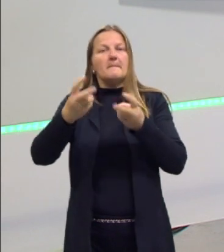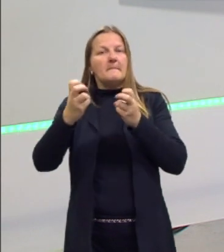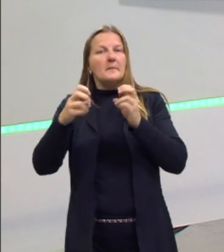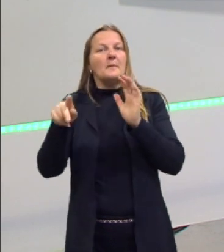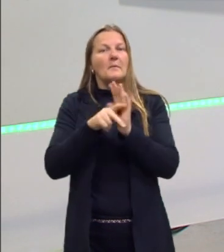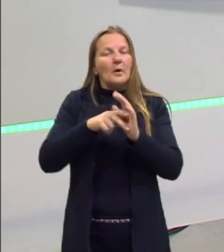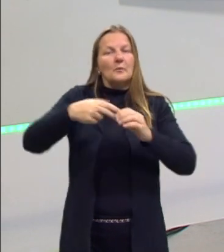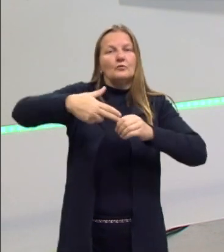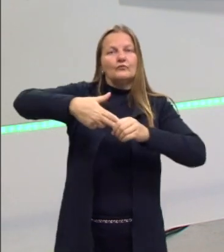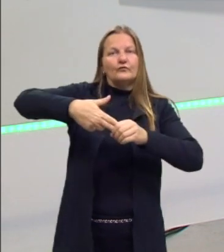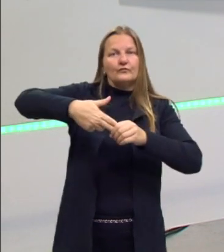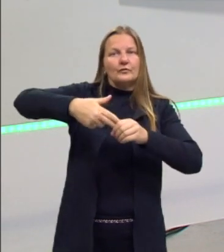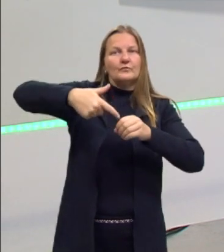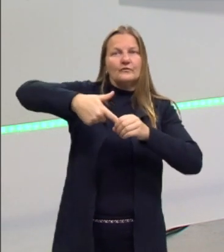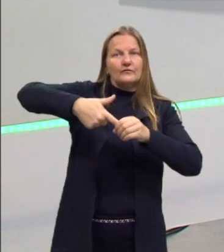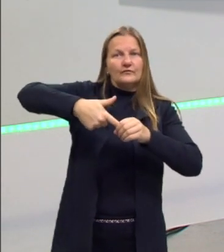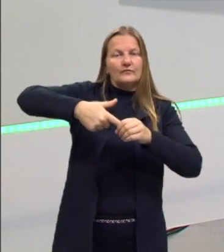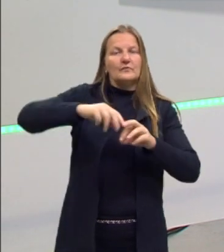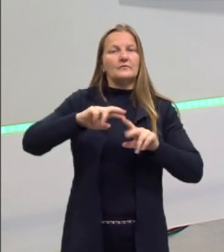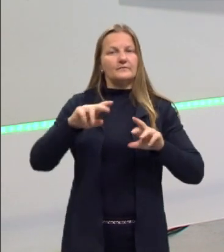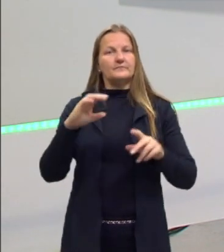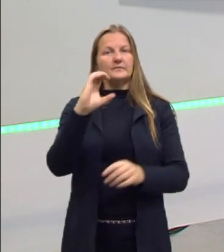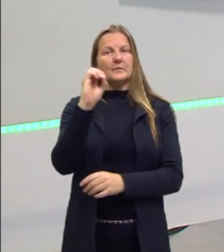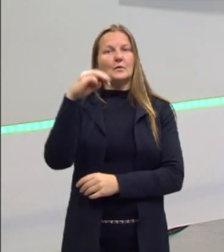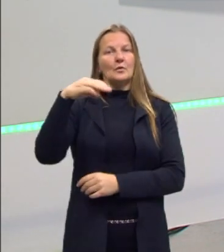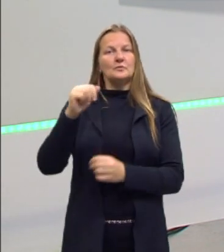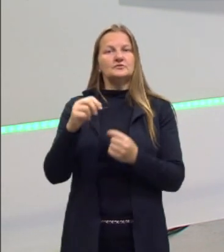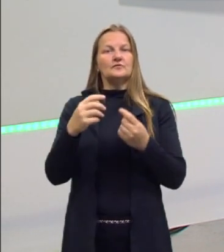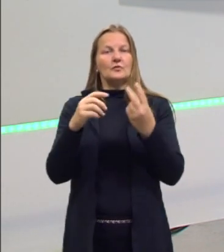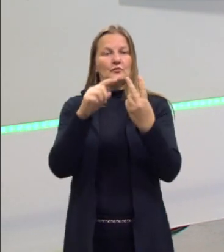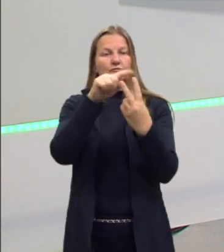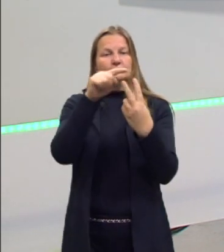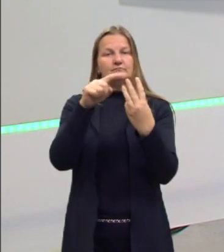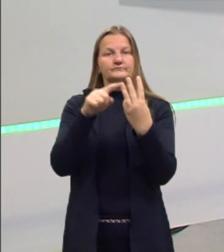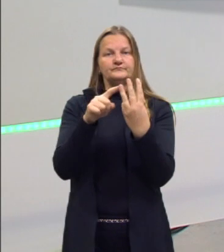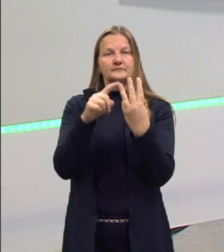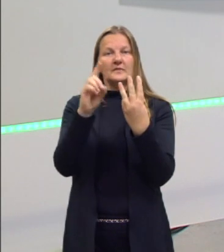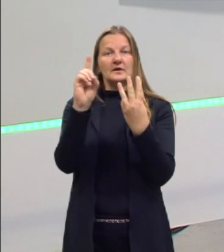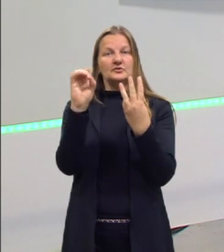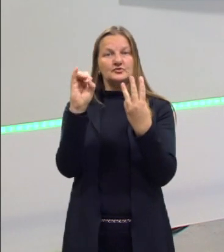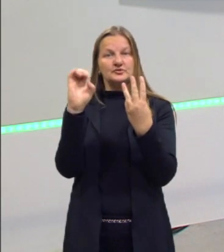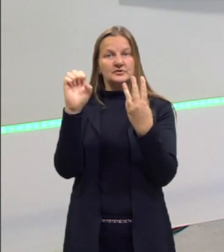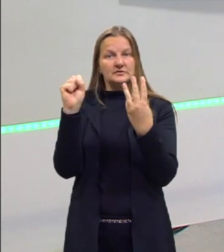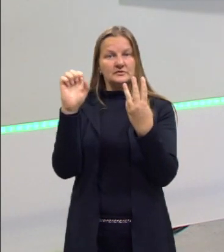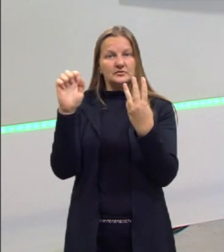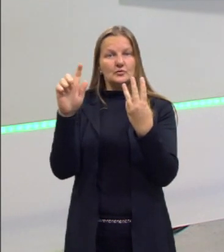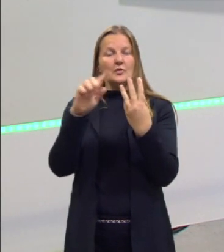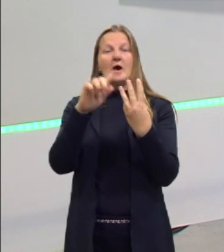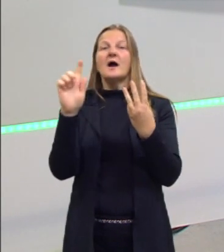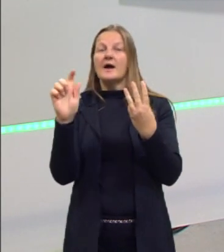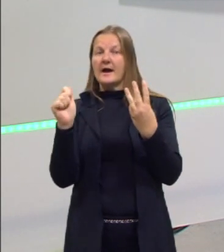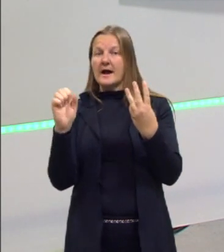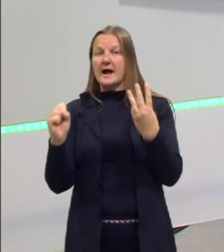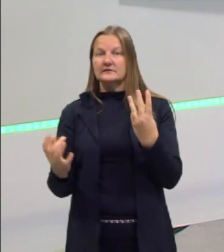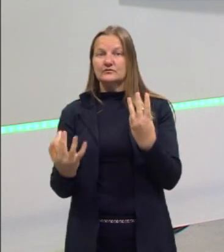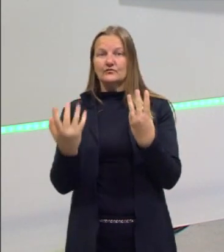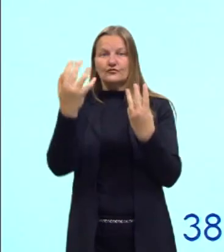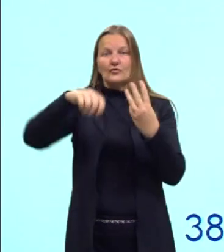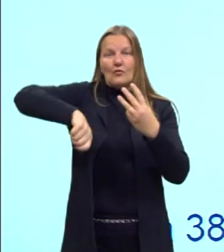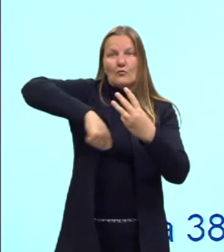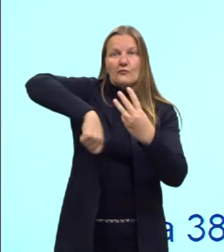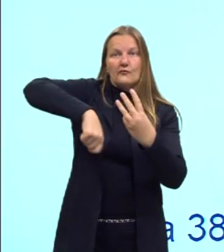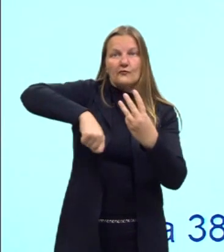combustíveis nas principais combustíveis como a gasolina o diesel o gás de cozinha é uma mistura